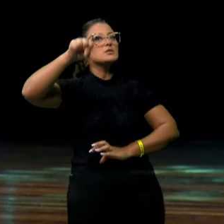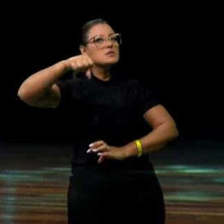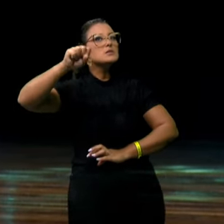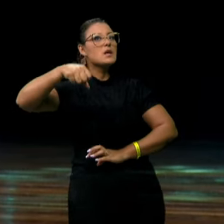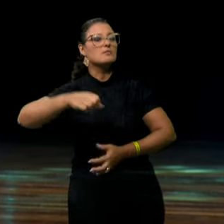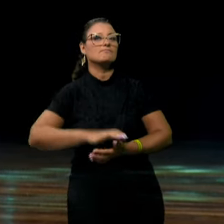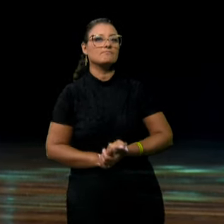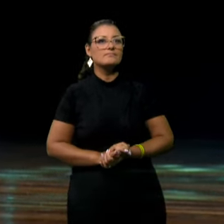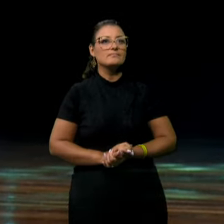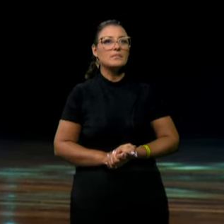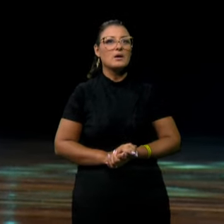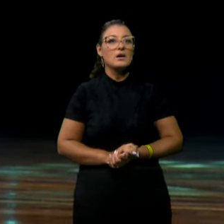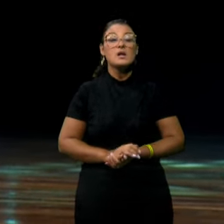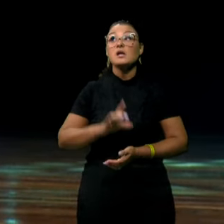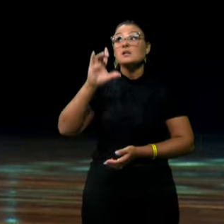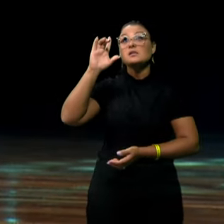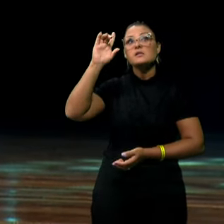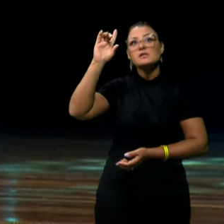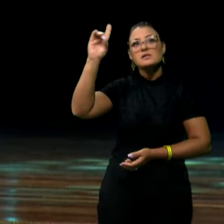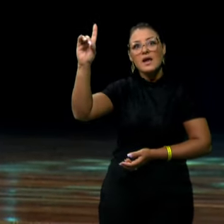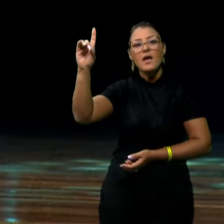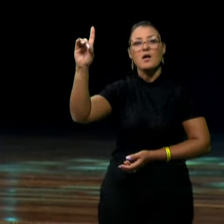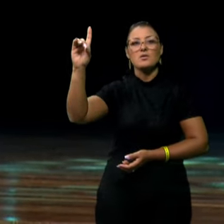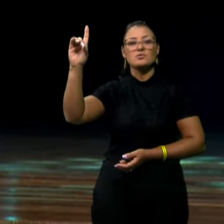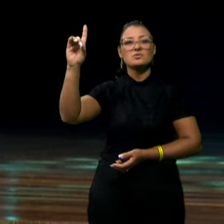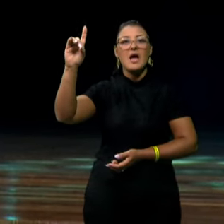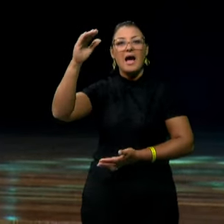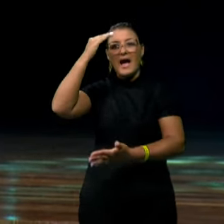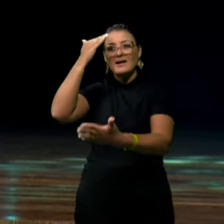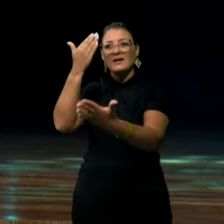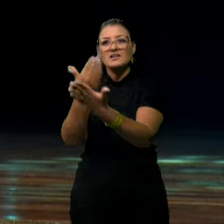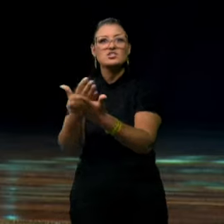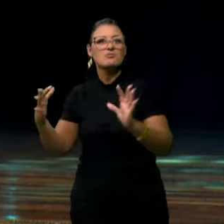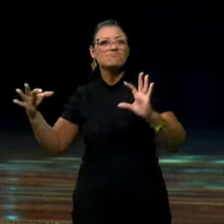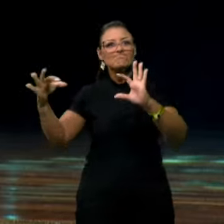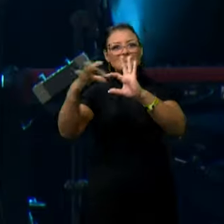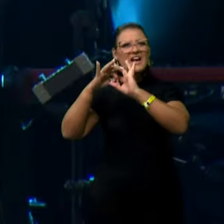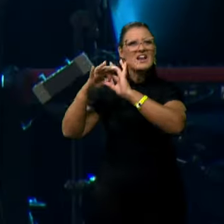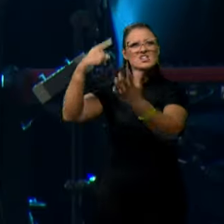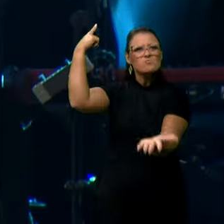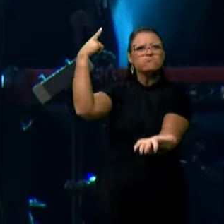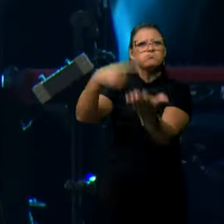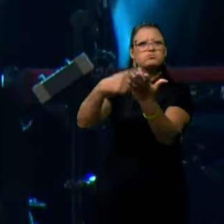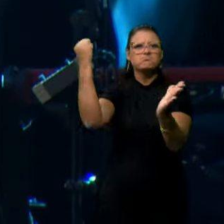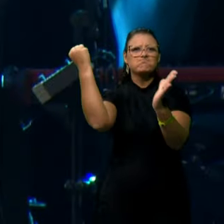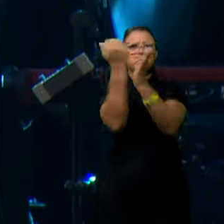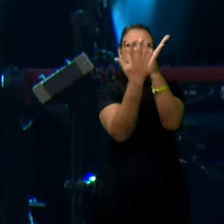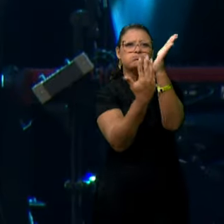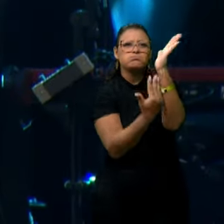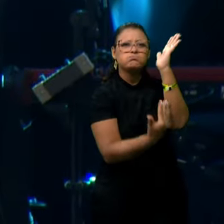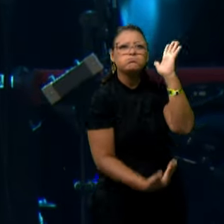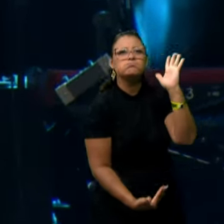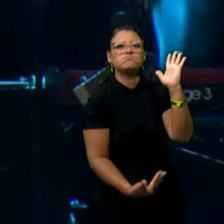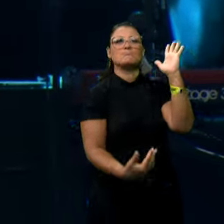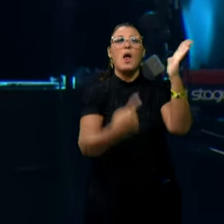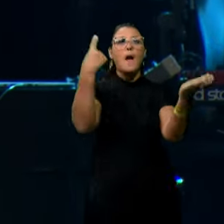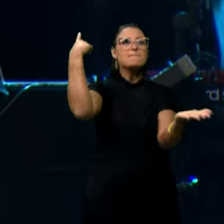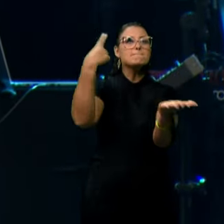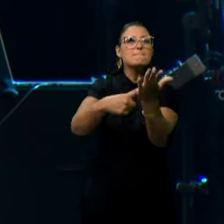tanto acreditar no parque derramou cada gota do seu sangue acreditando que o seu sangue poderia fazer um pacto com